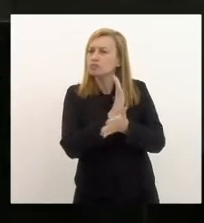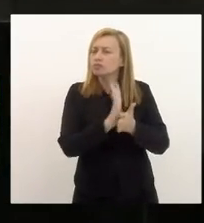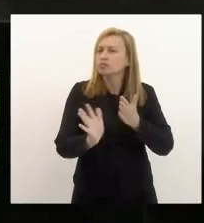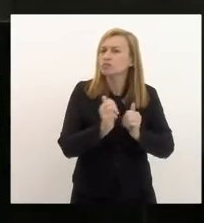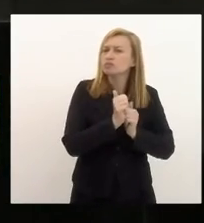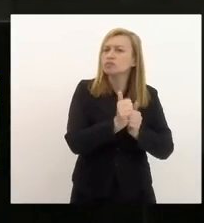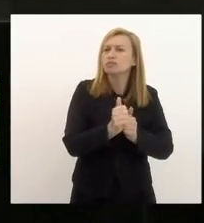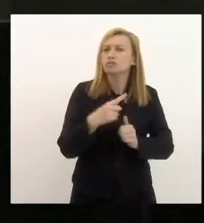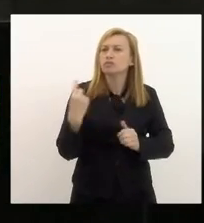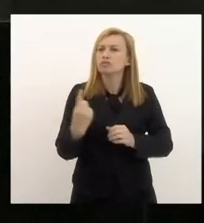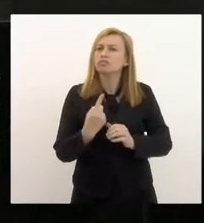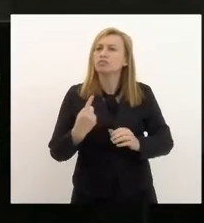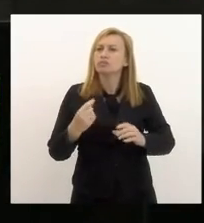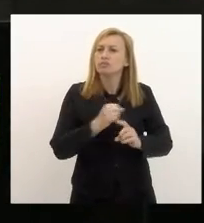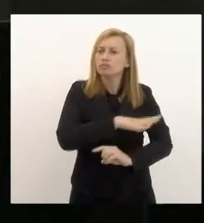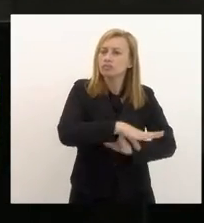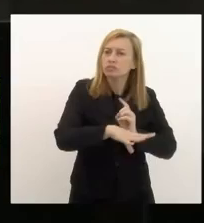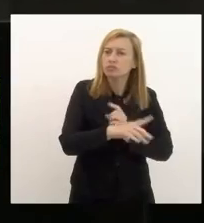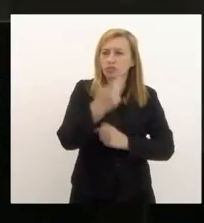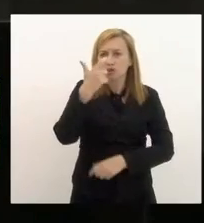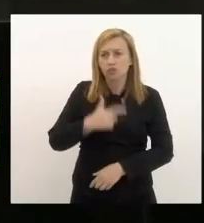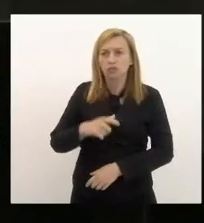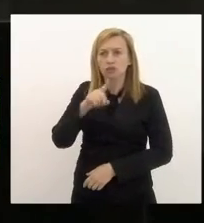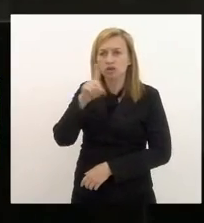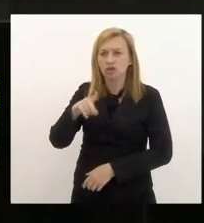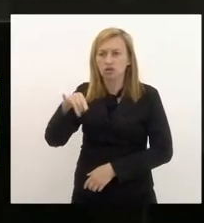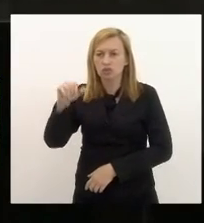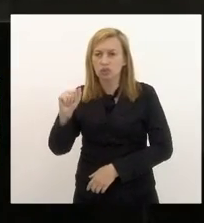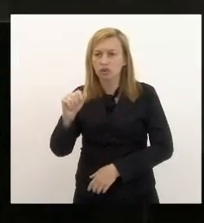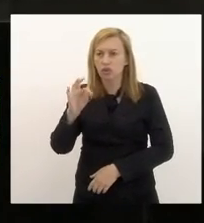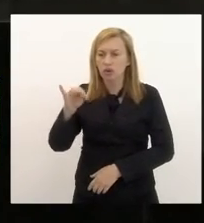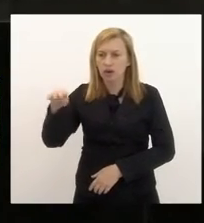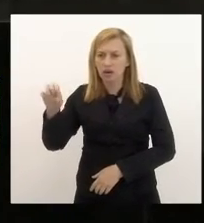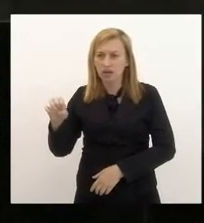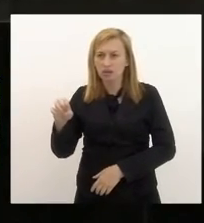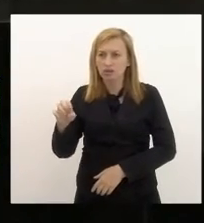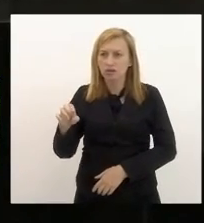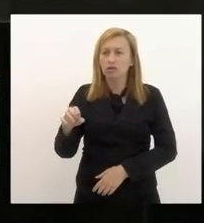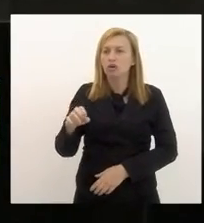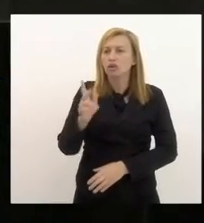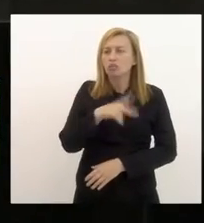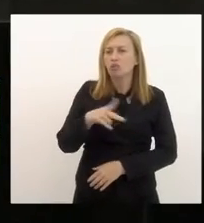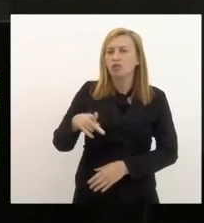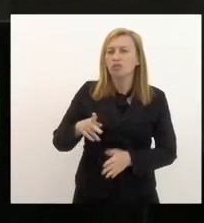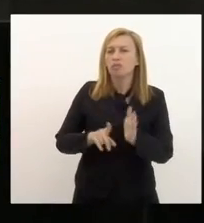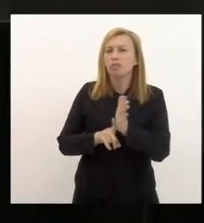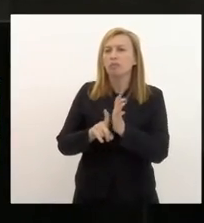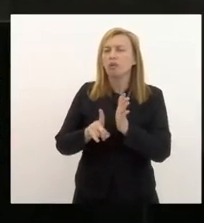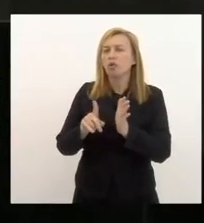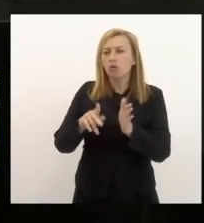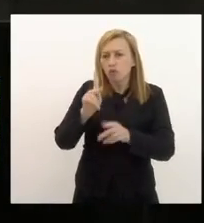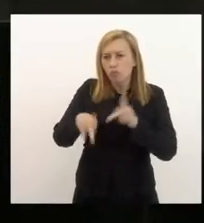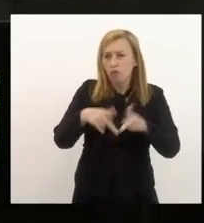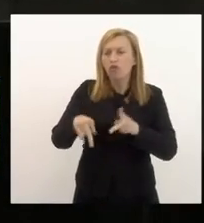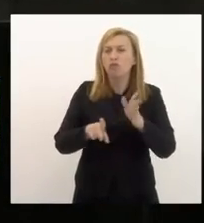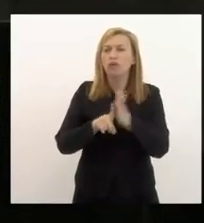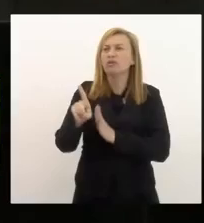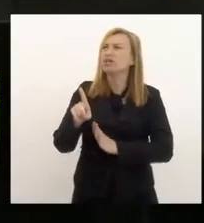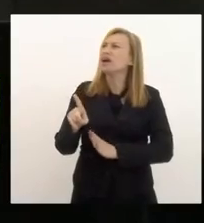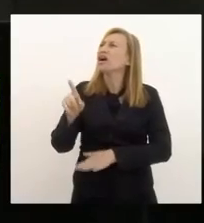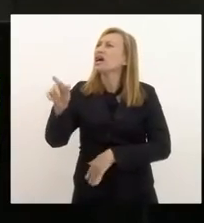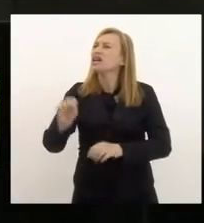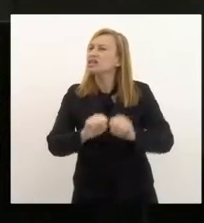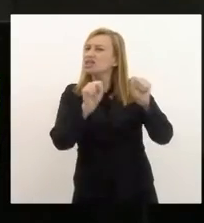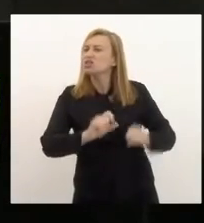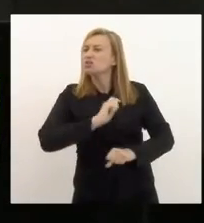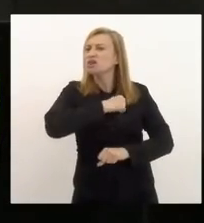da nossa sociedade que eu sou da Zona Oeste lá de Campo Grande e que o povo tem outra alcinha Esse regime população fiscal